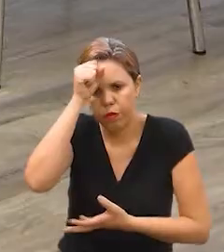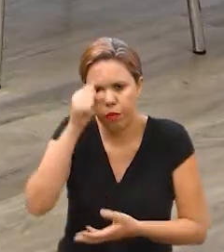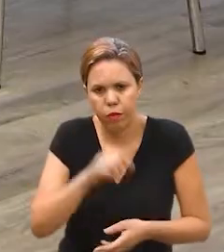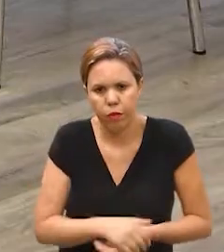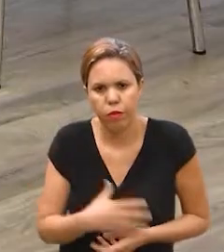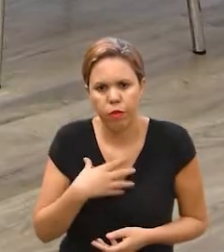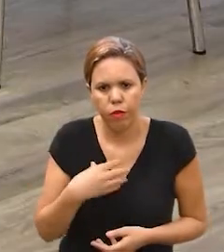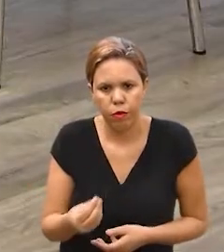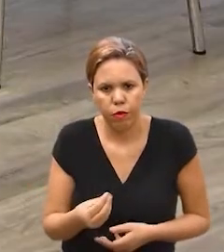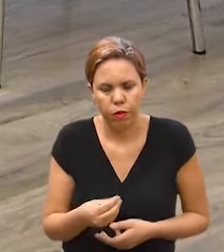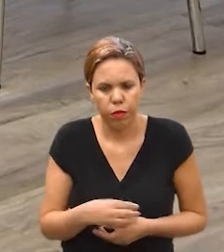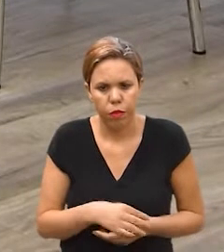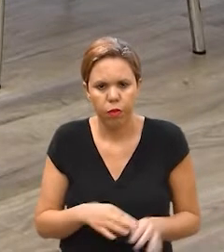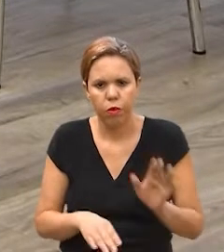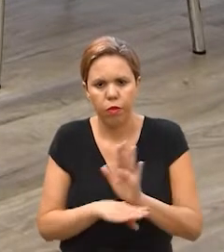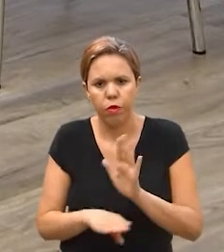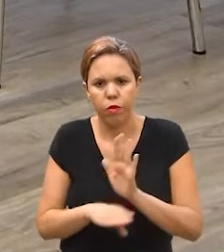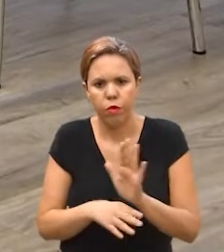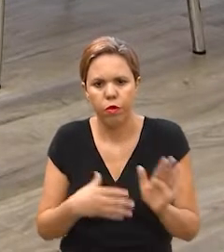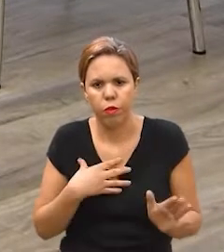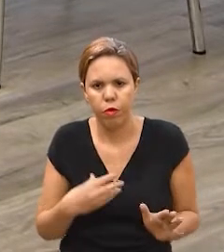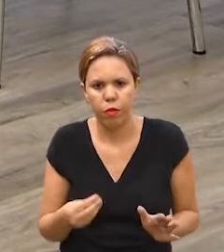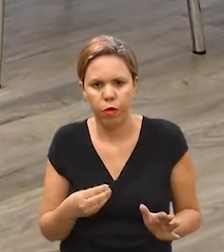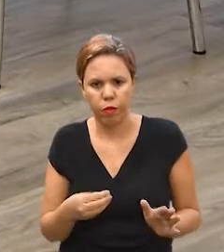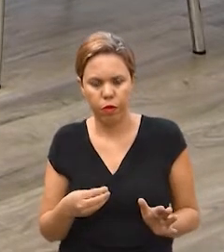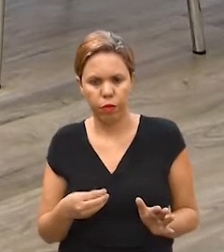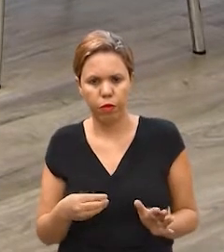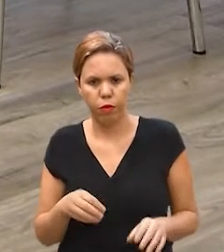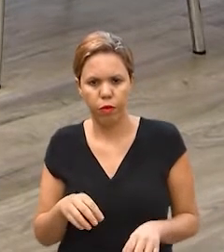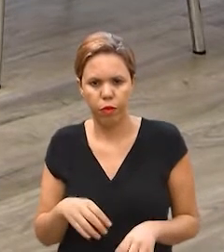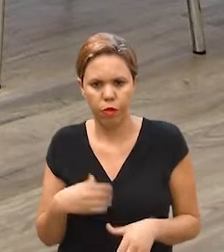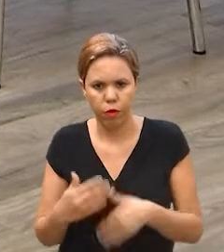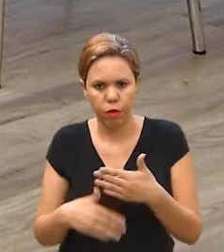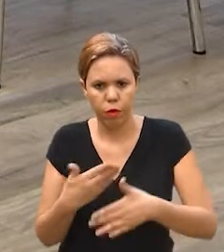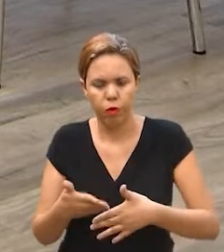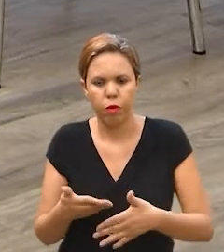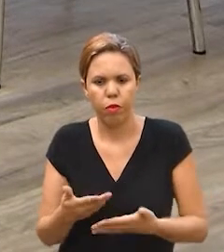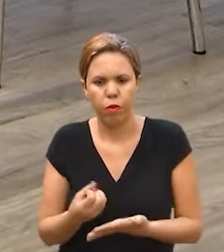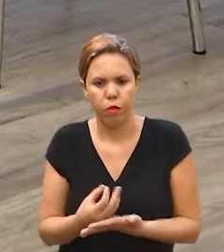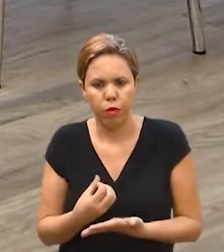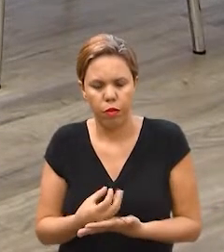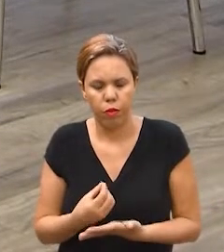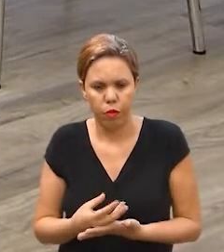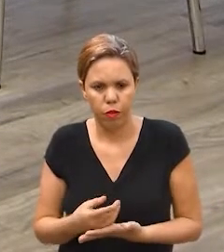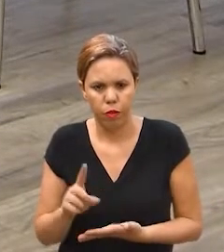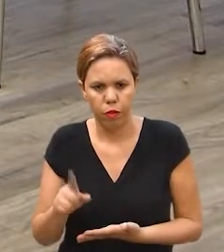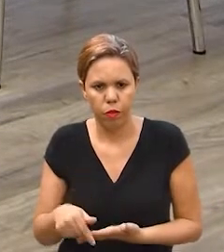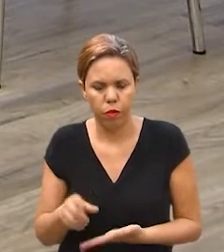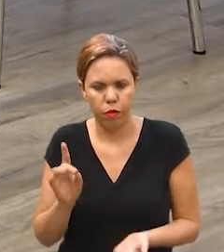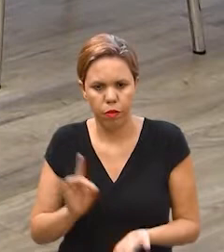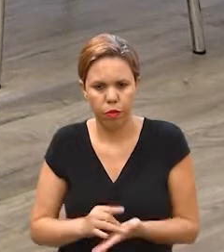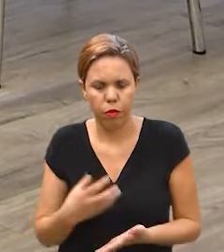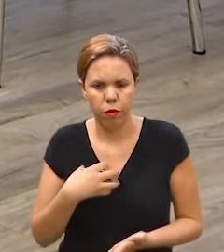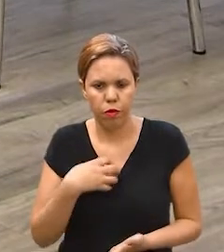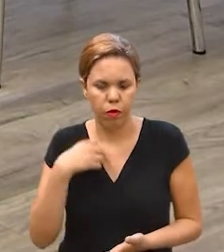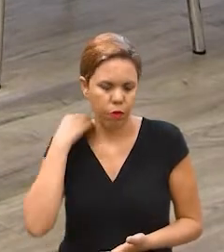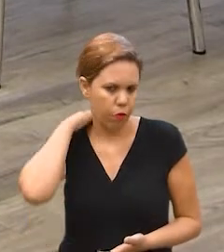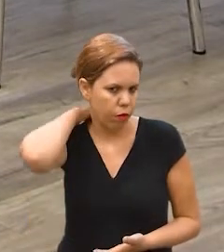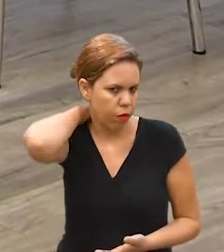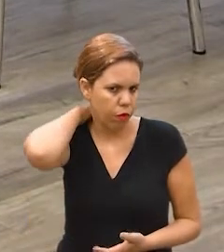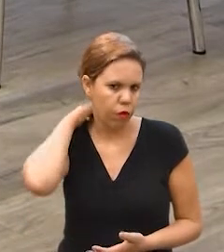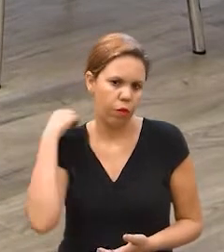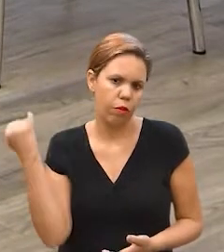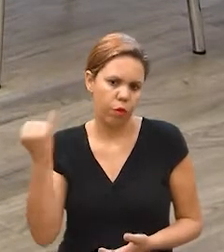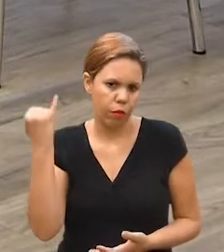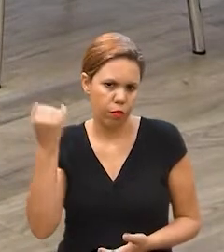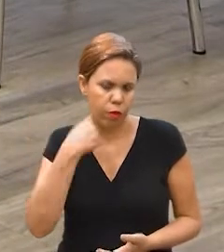porque eu quero ajudar meu filho no seu processo de escolarização. E isso deve ser uma realização